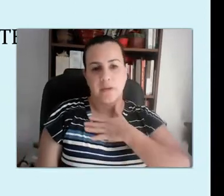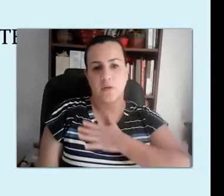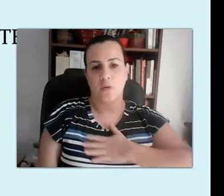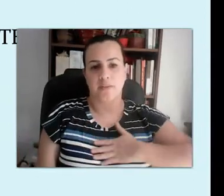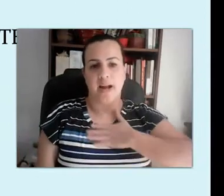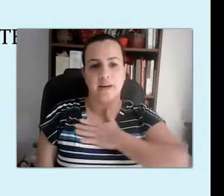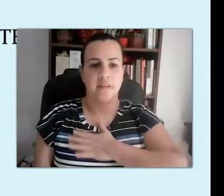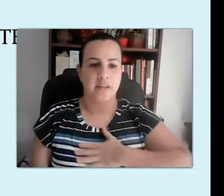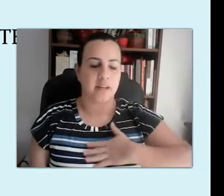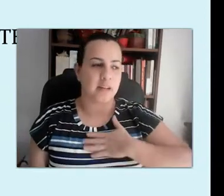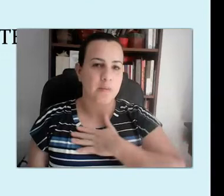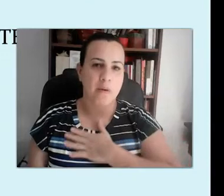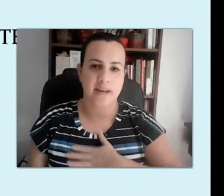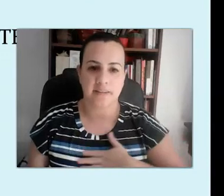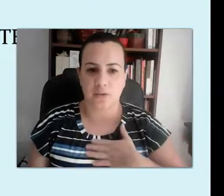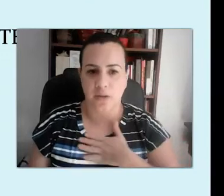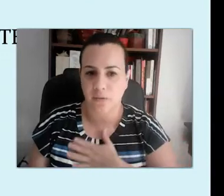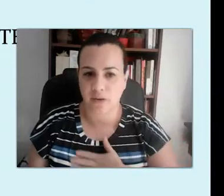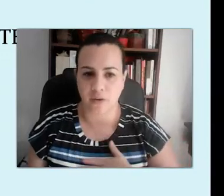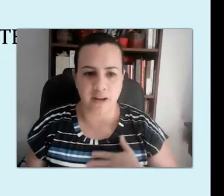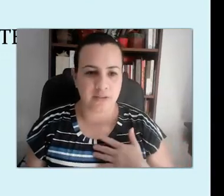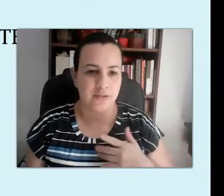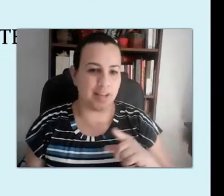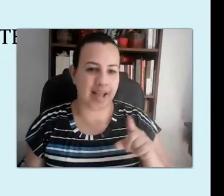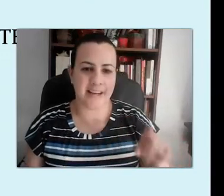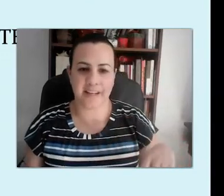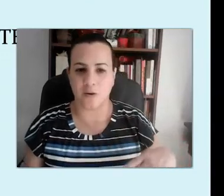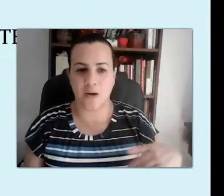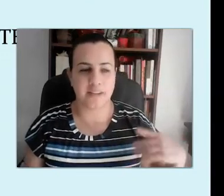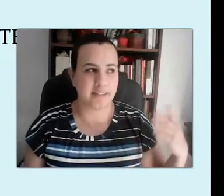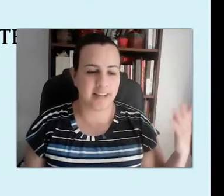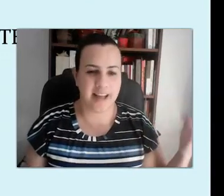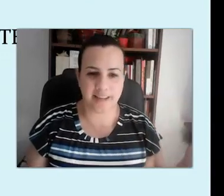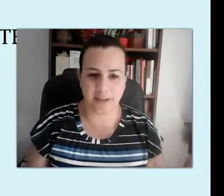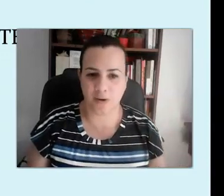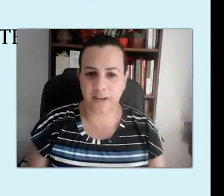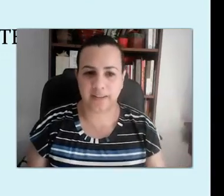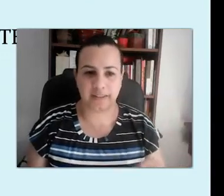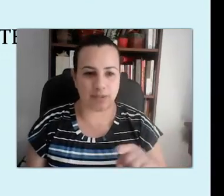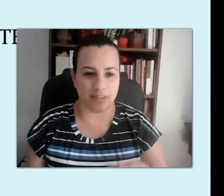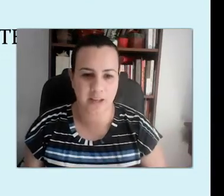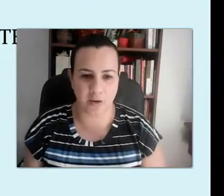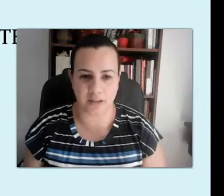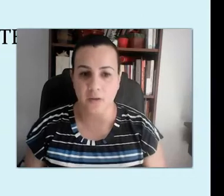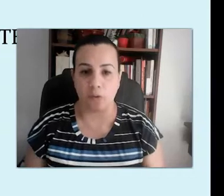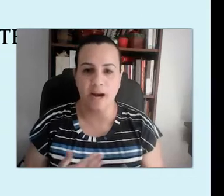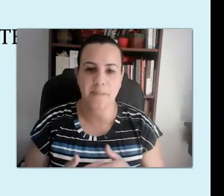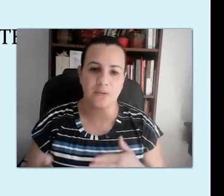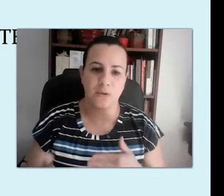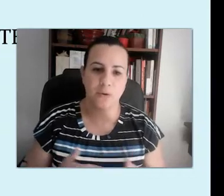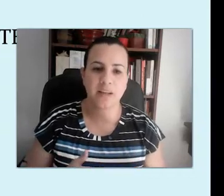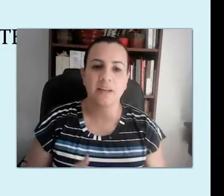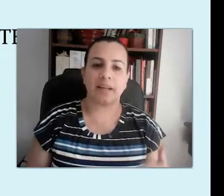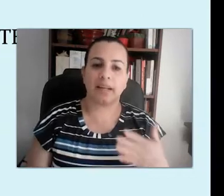exemplo, gostar. Não importa se sou eu que gosto, se é ele que gosta, se é ela que gosta, se é você que gosta.